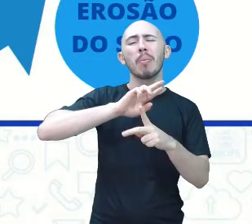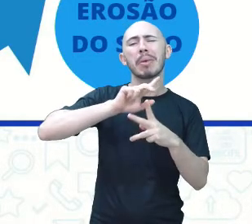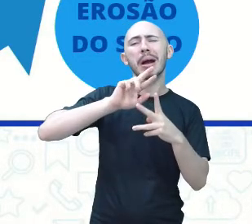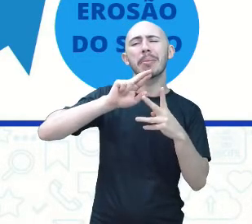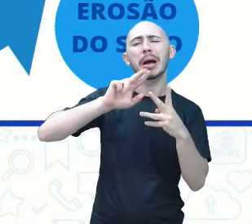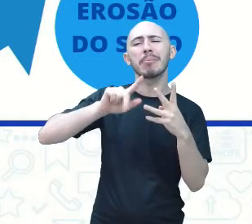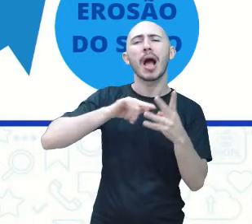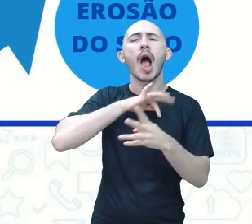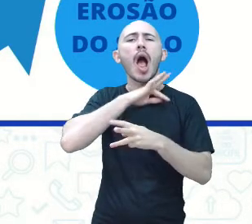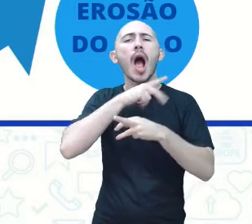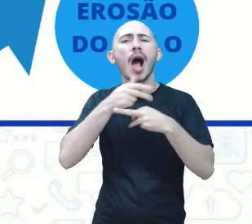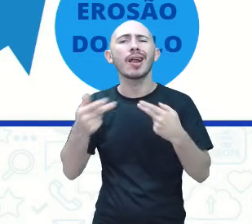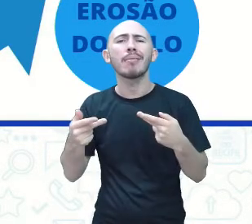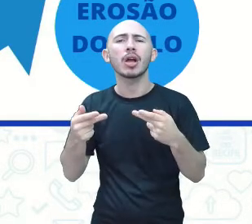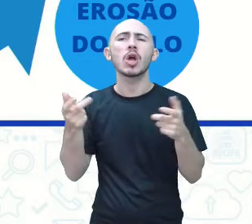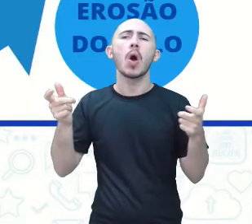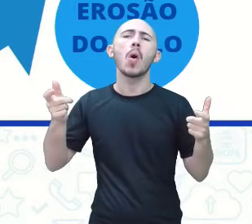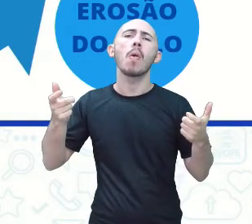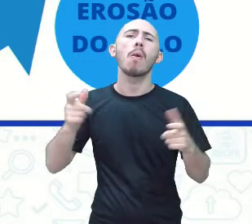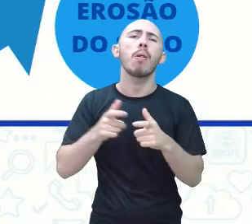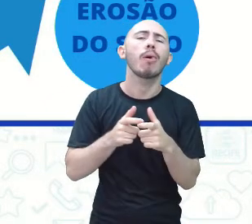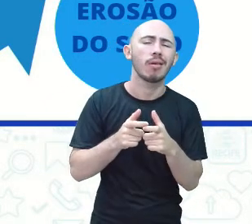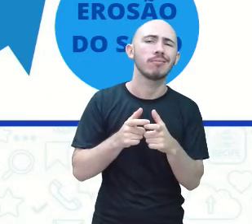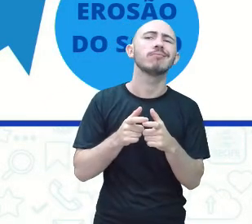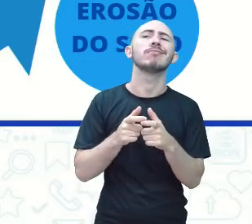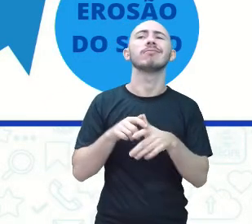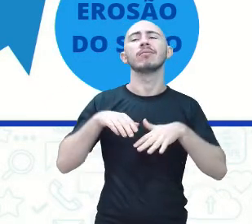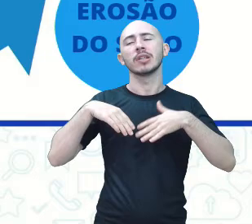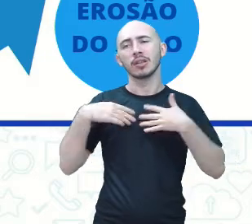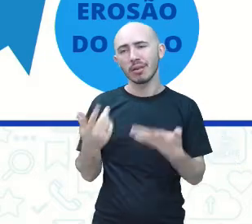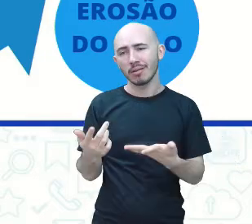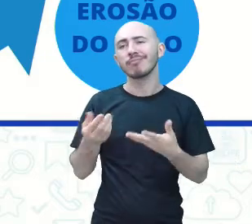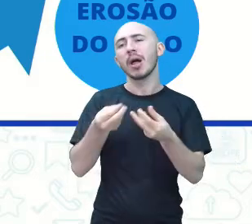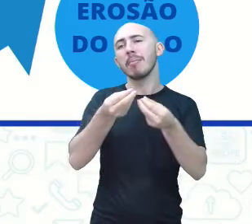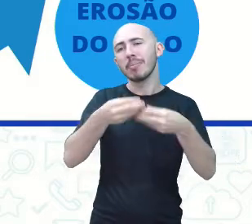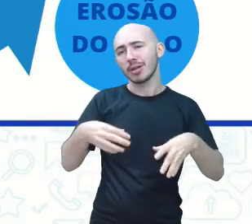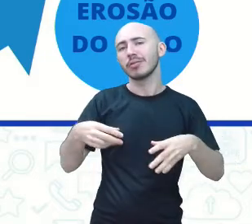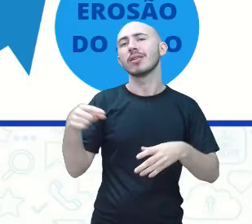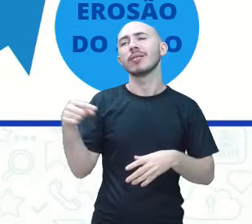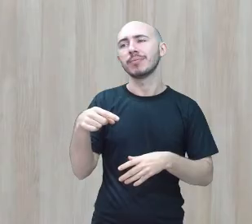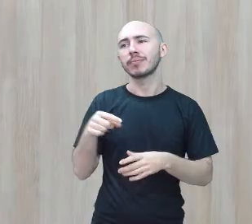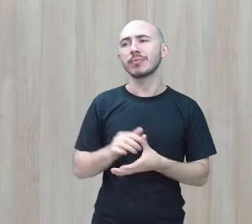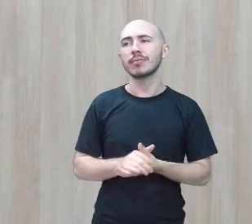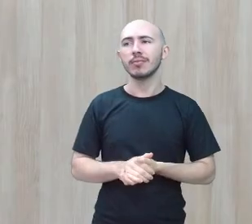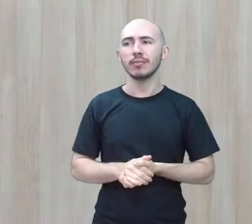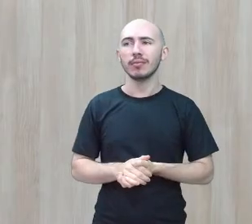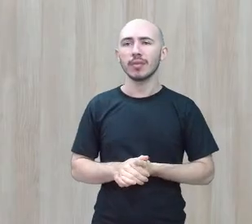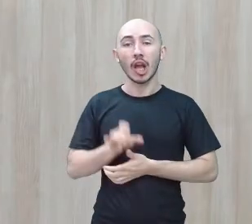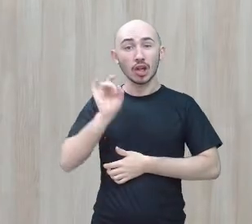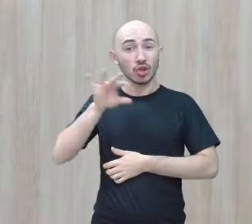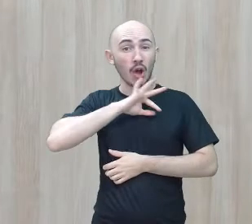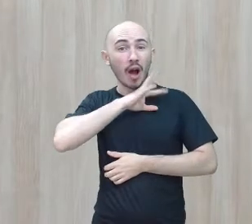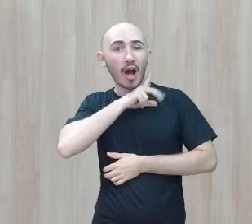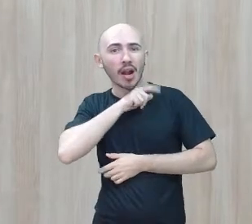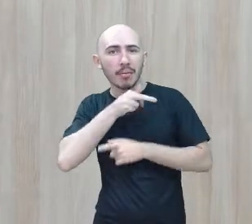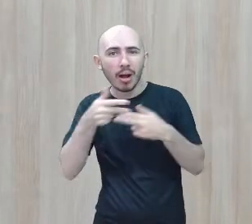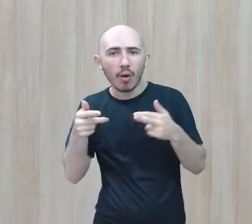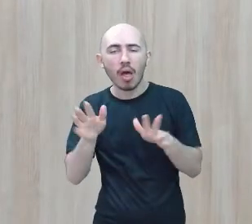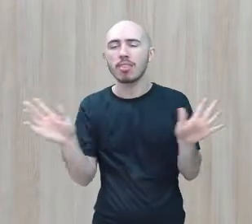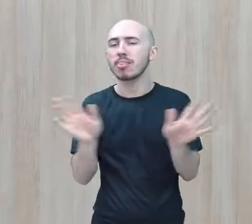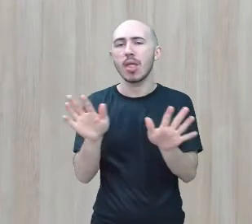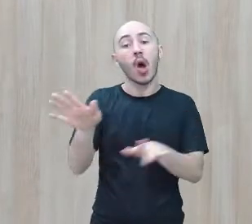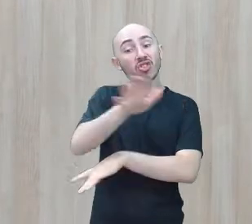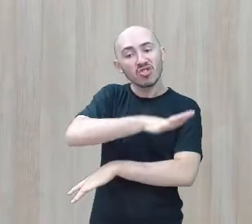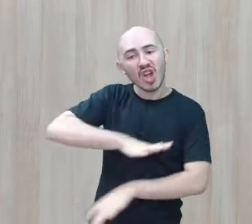uma complicação, se tem um problema ambiental, logo, as espécies, e aí eu não estou colocando só animais, eu estou